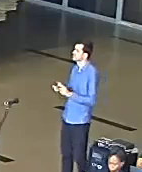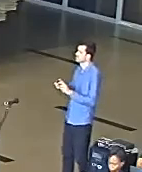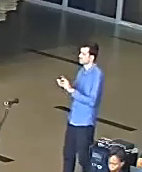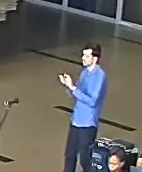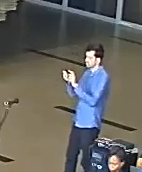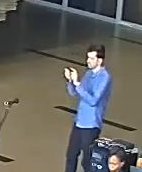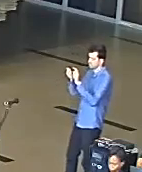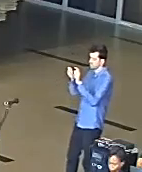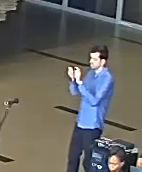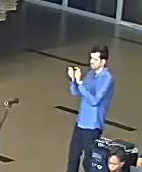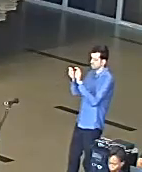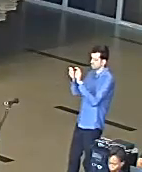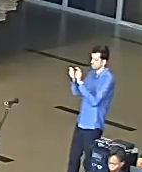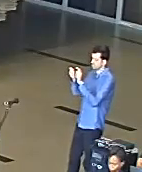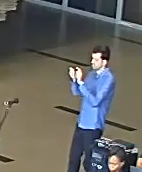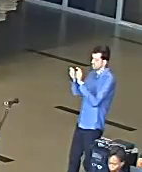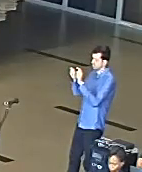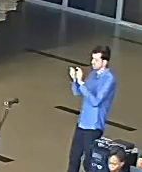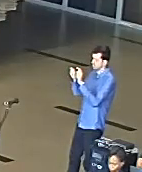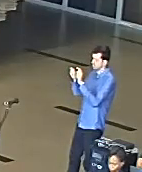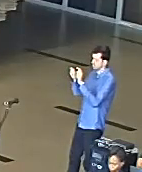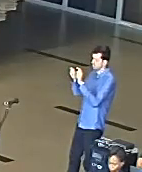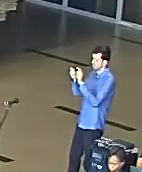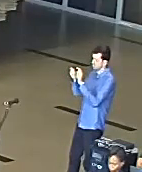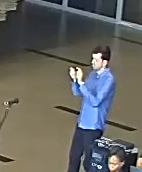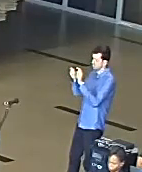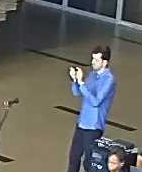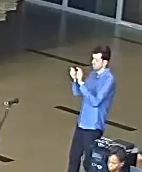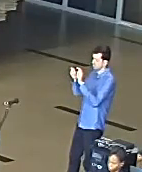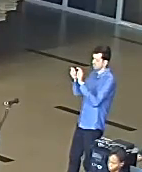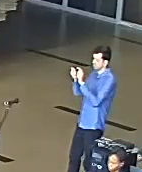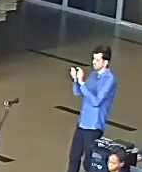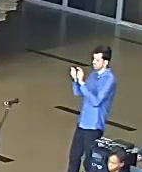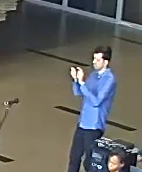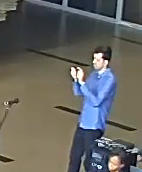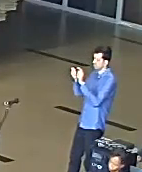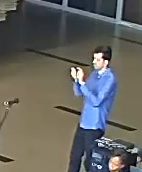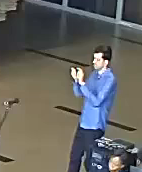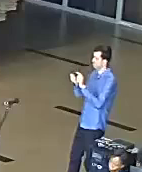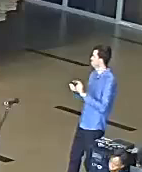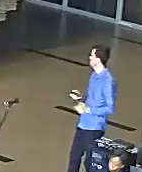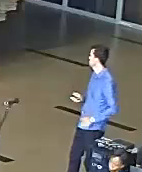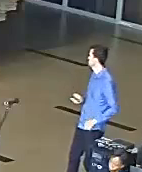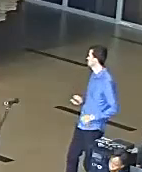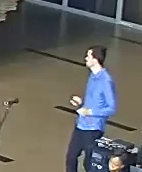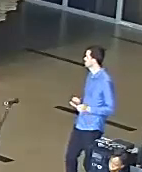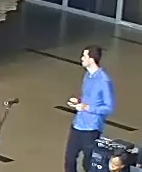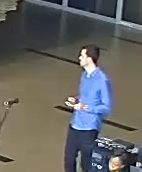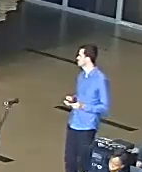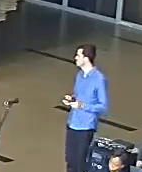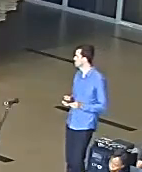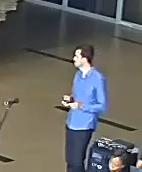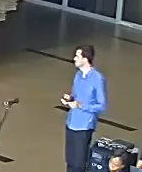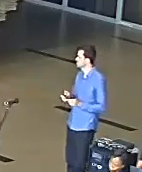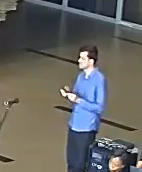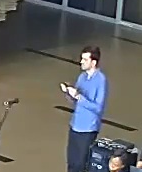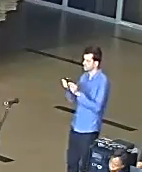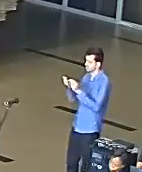paradinas eu tenho uma consulta em Belo Horizonte eh digamos às 14 horas eu vou no dia